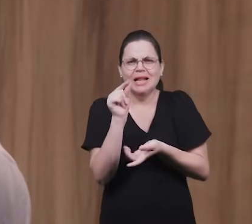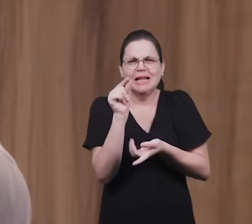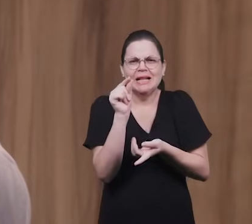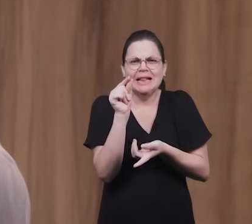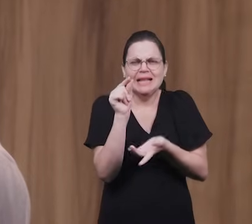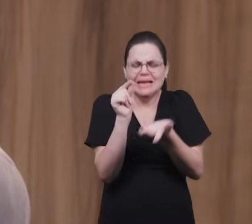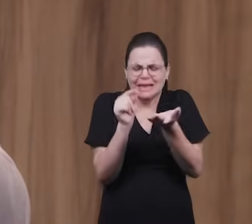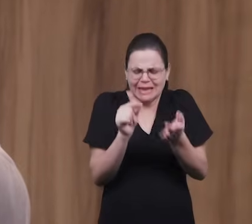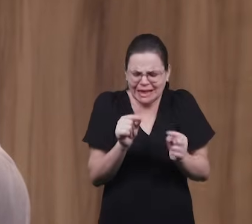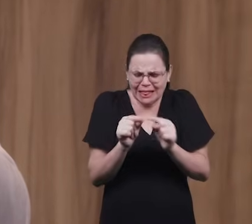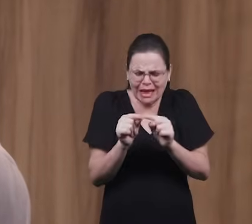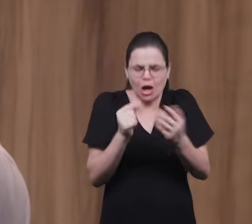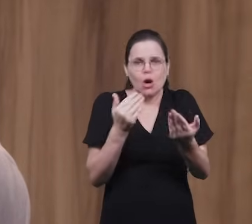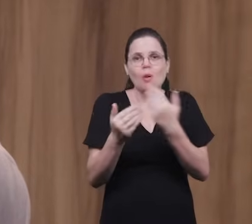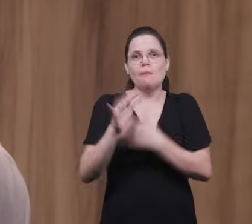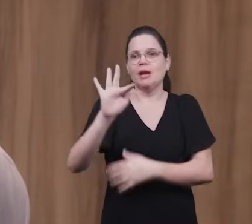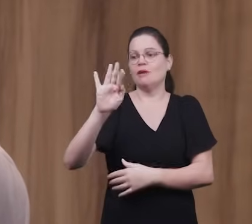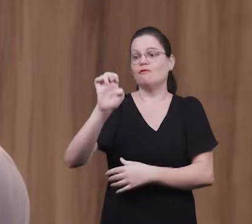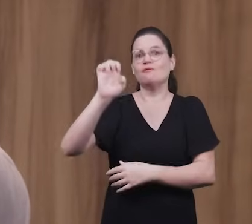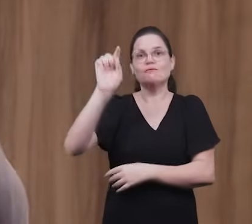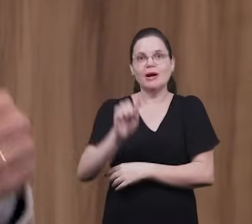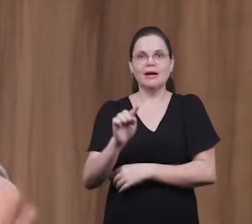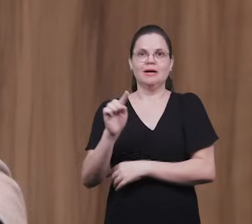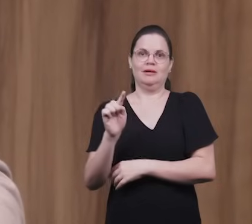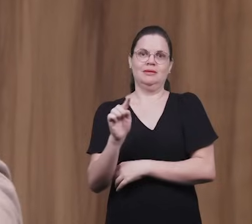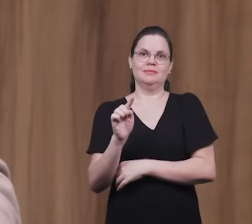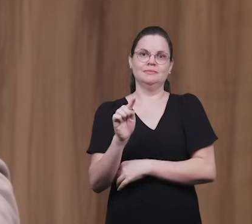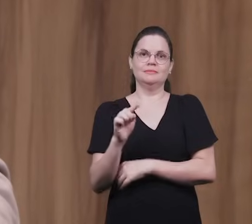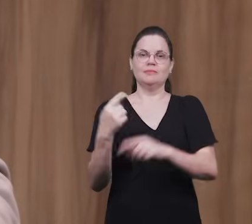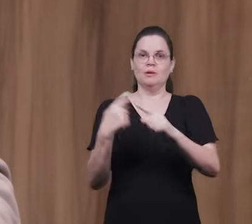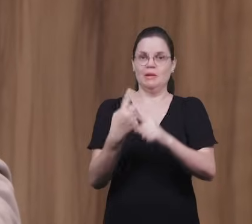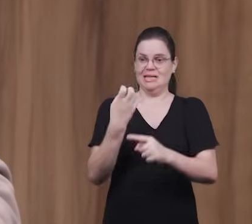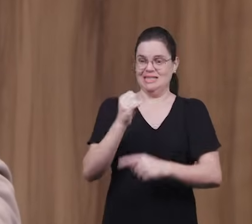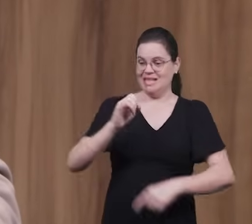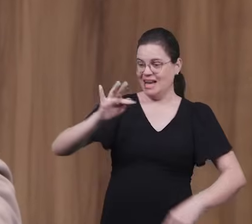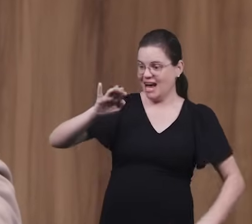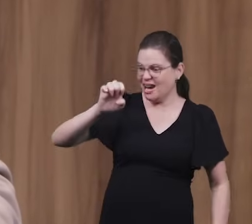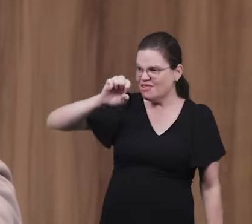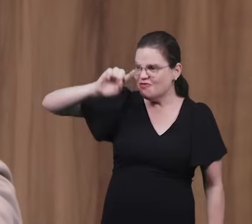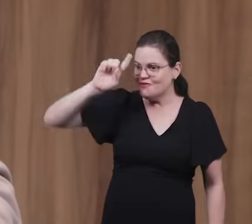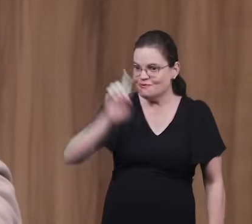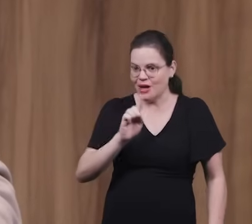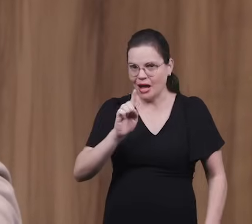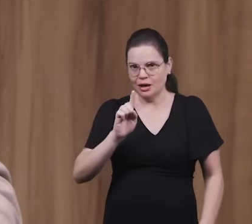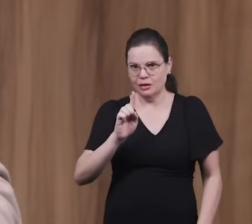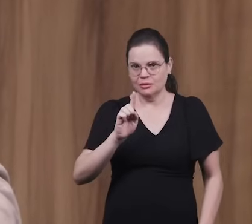fé verdadeira, a fé profética, ela foi plantada